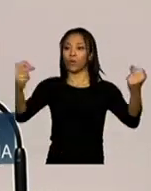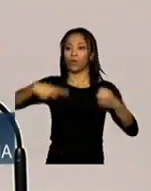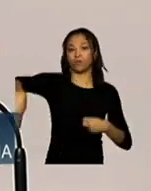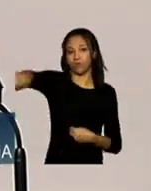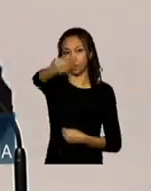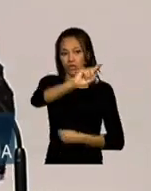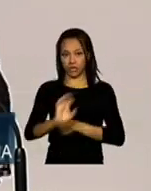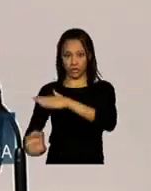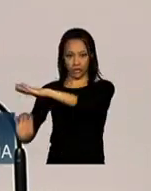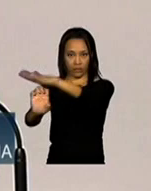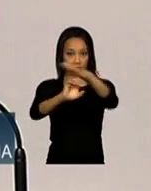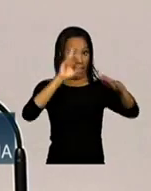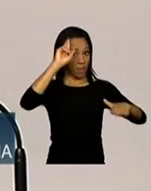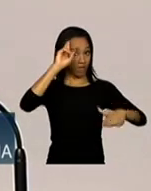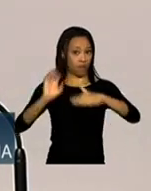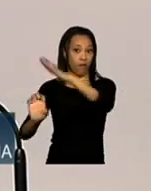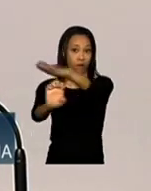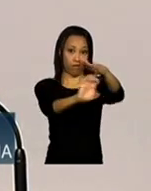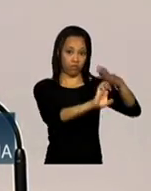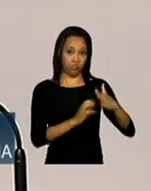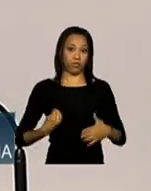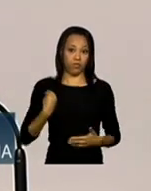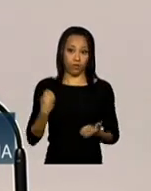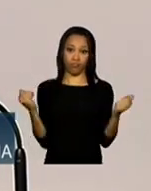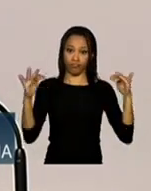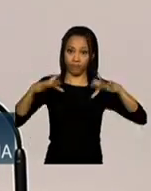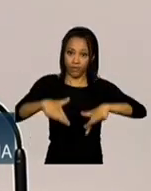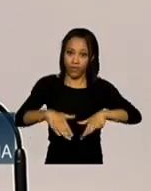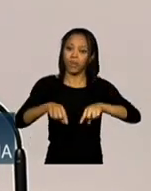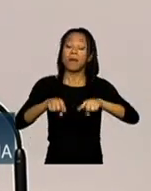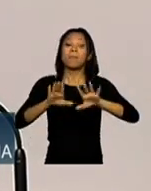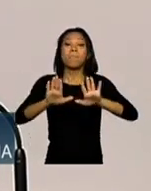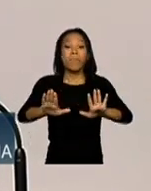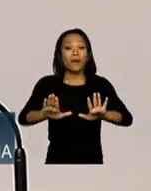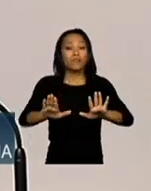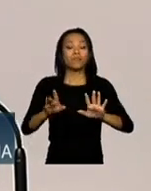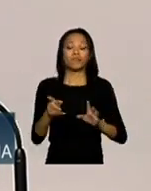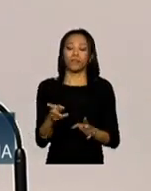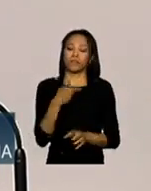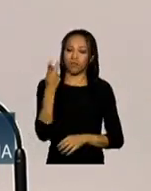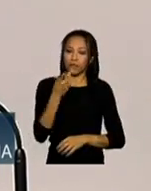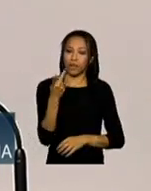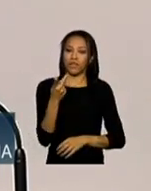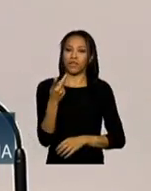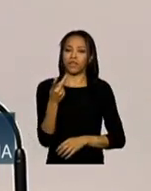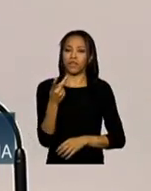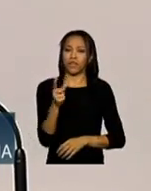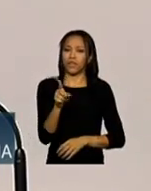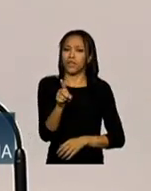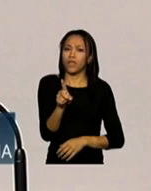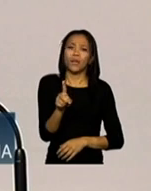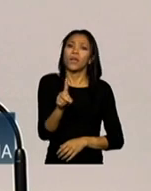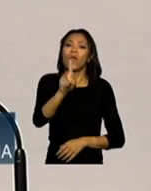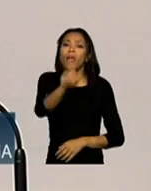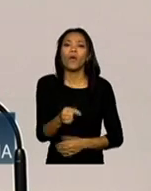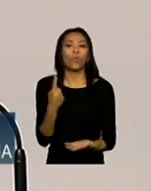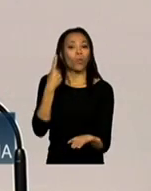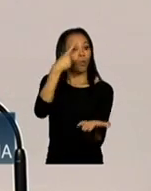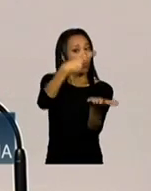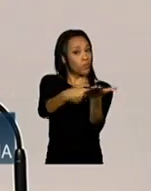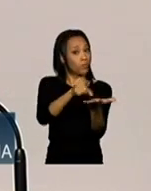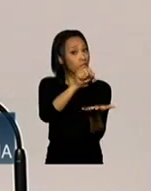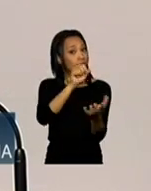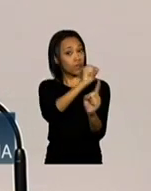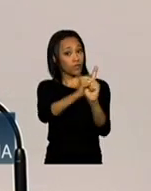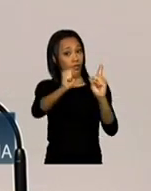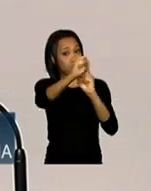Mas esse, eu acredito que nós temos de erigir como um compromisso da sociedade